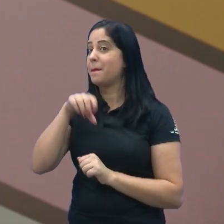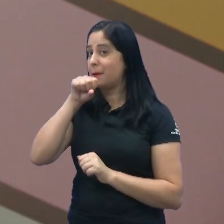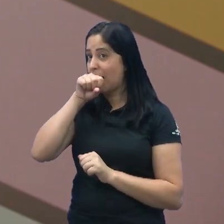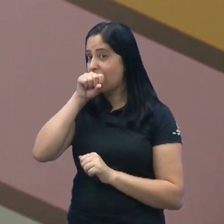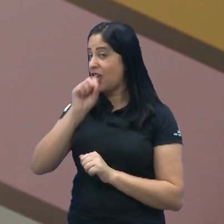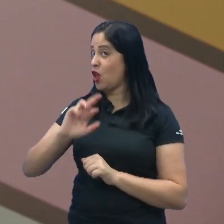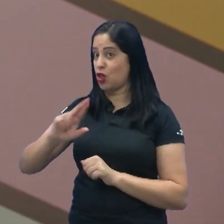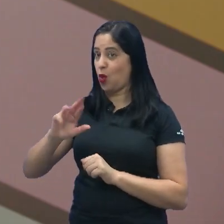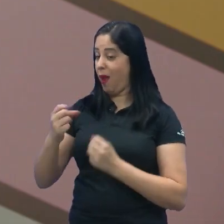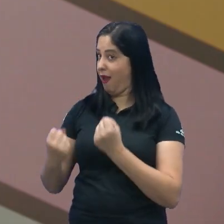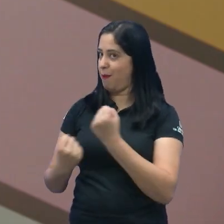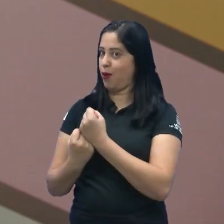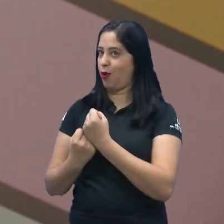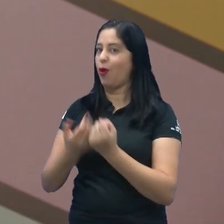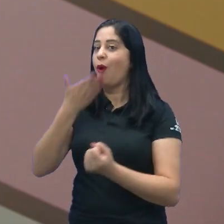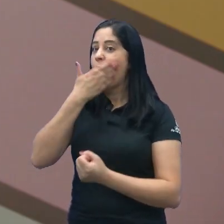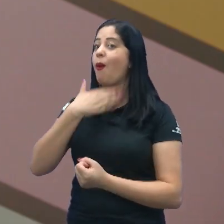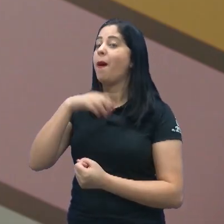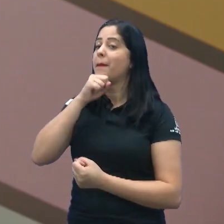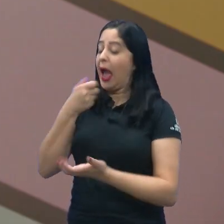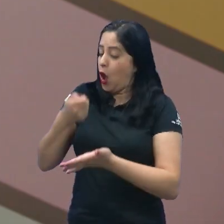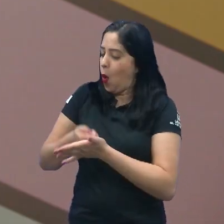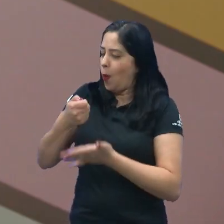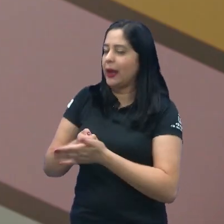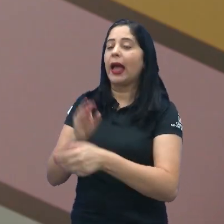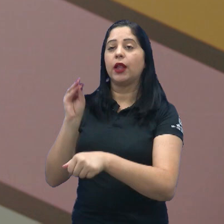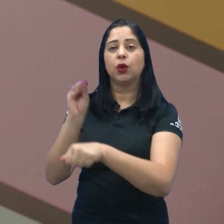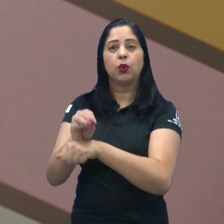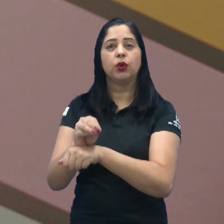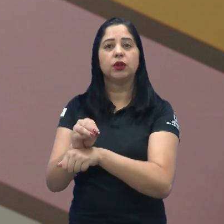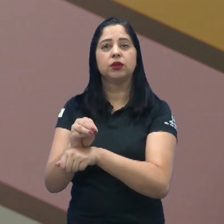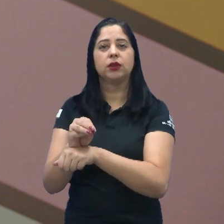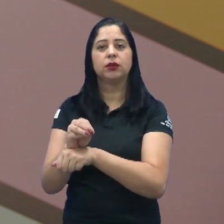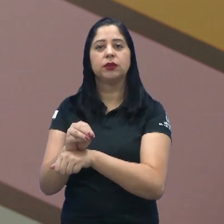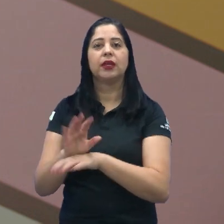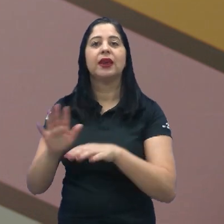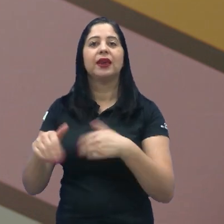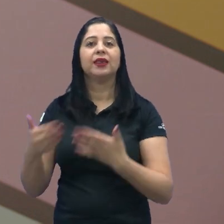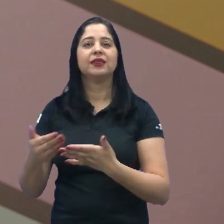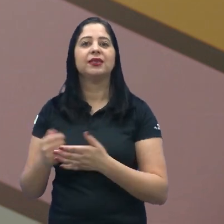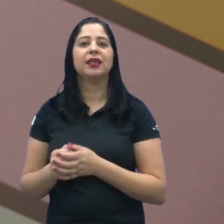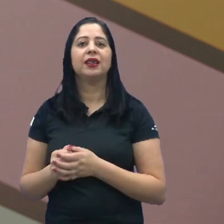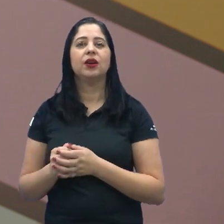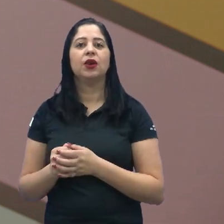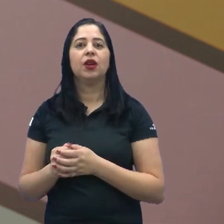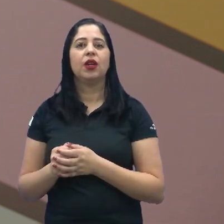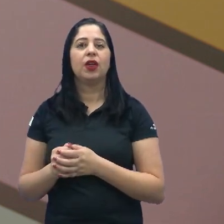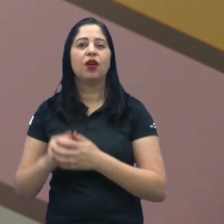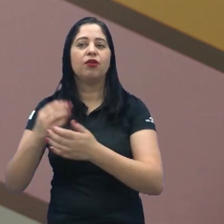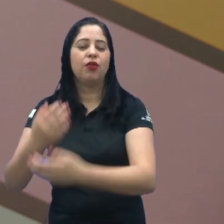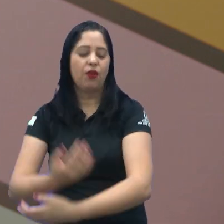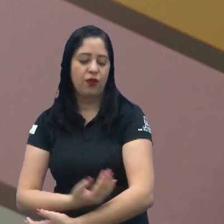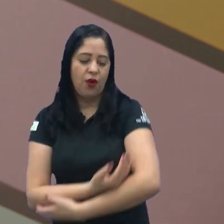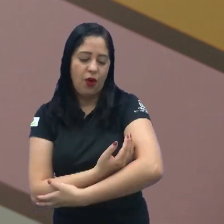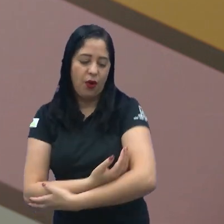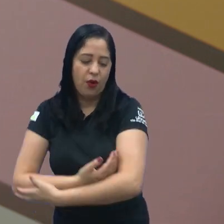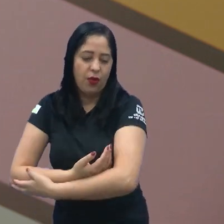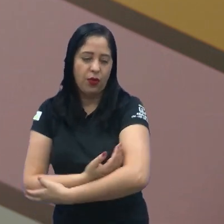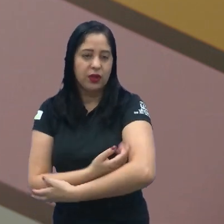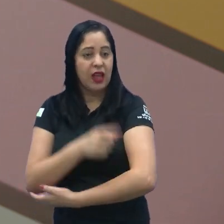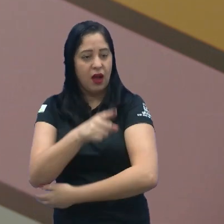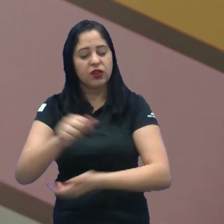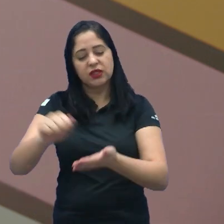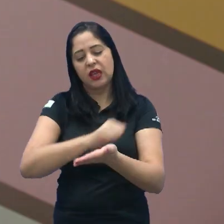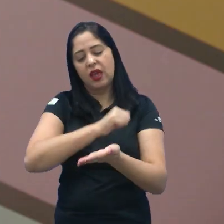né? Eu vou ficar um pouquinho com o bebê para você passar uma roupa, lavar uma